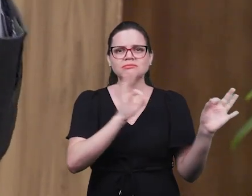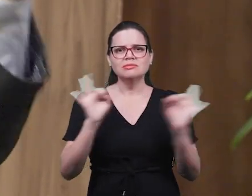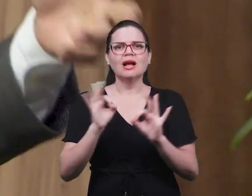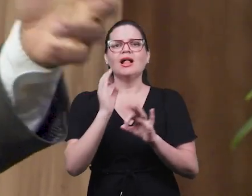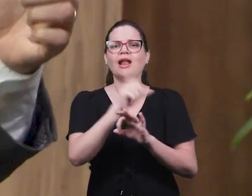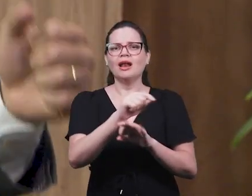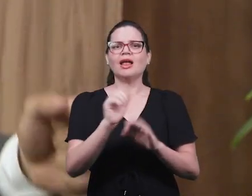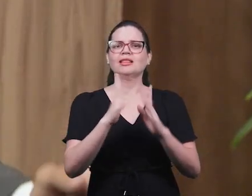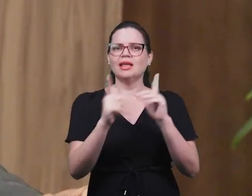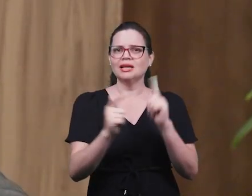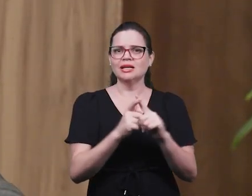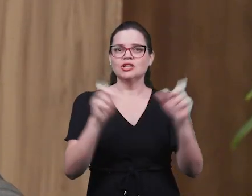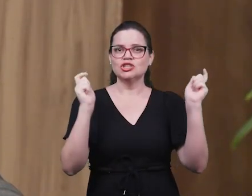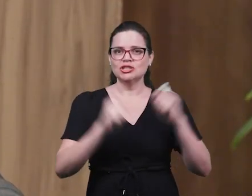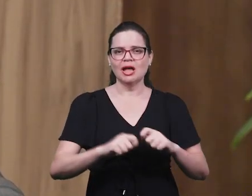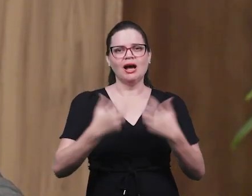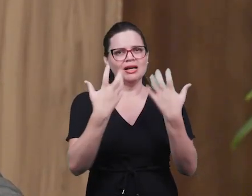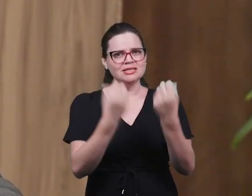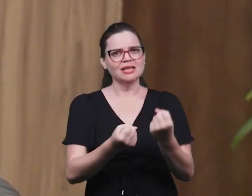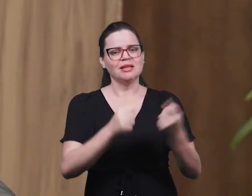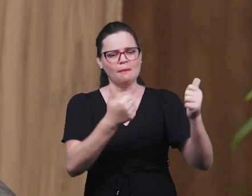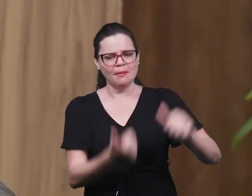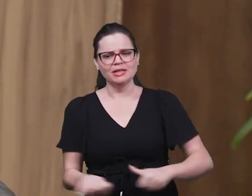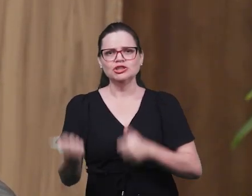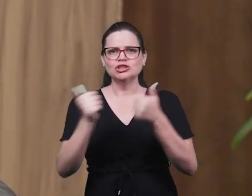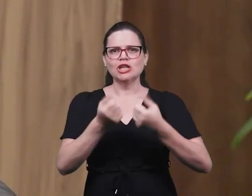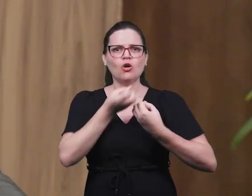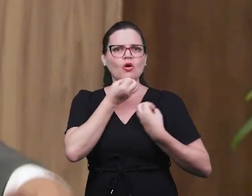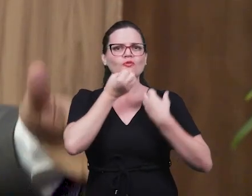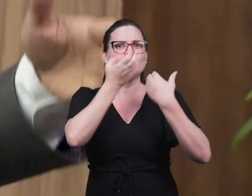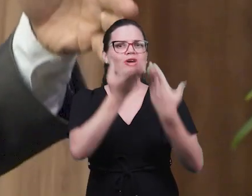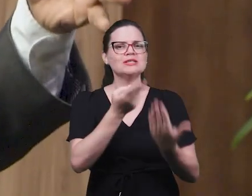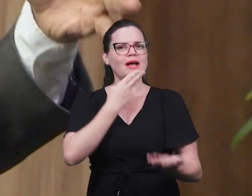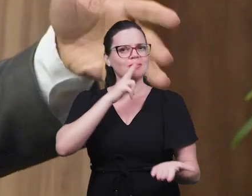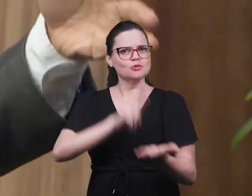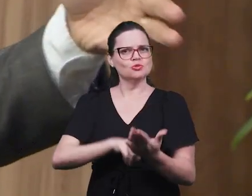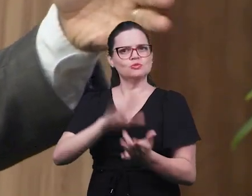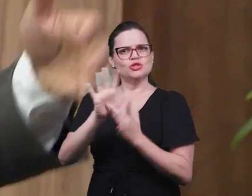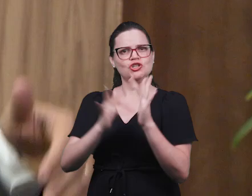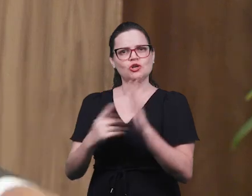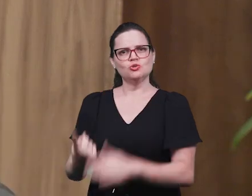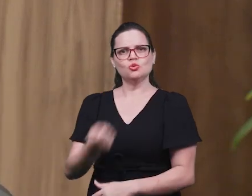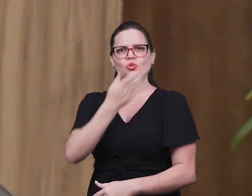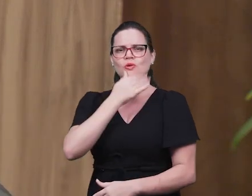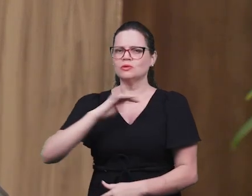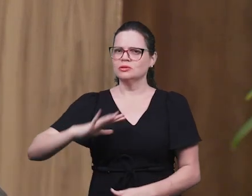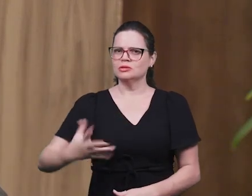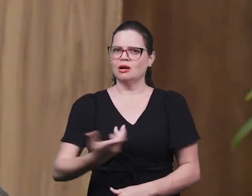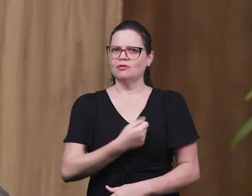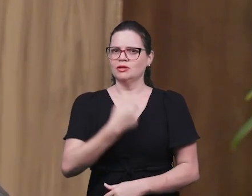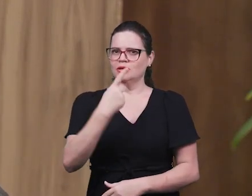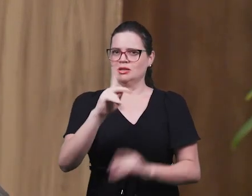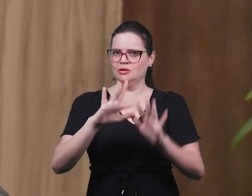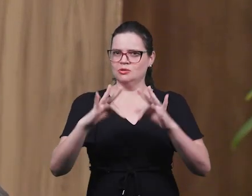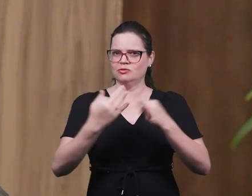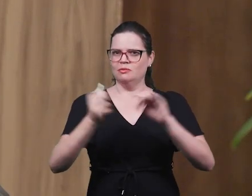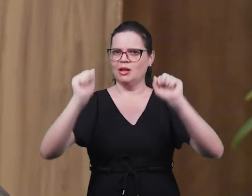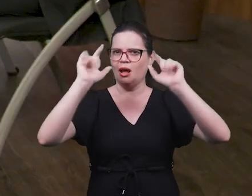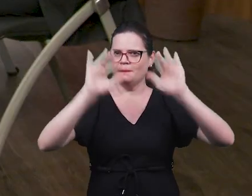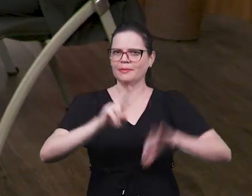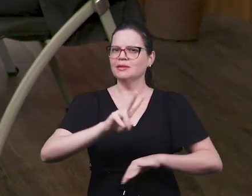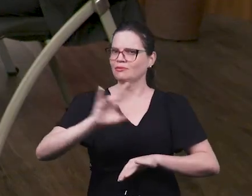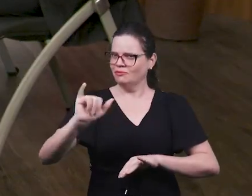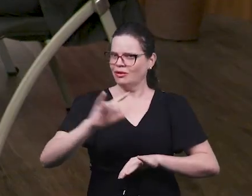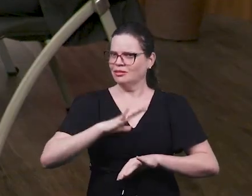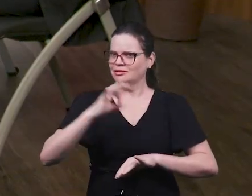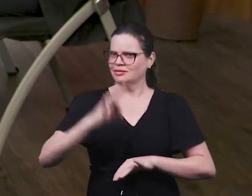Amém. confessar que nós servimos a Deus, que Jesus é o nosso Senhor e Salvador, e a bênção de Deus será estabelecida na sua família. Glória a